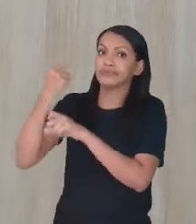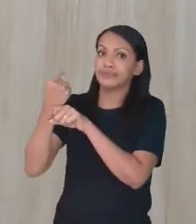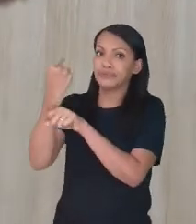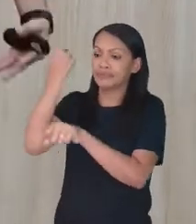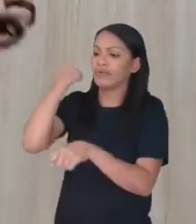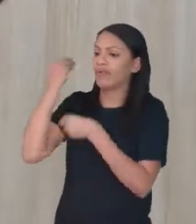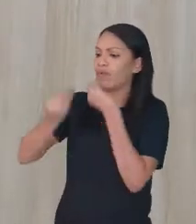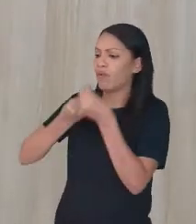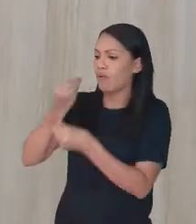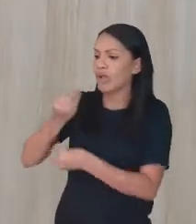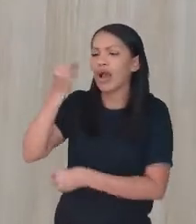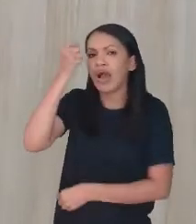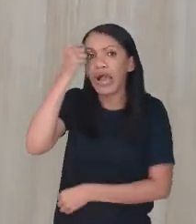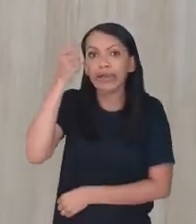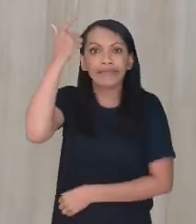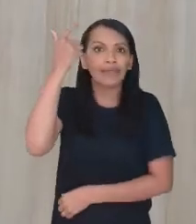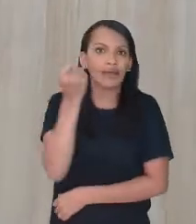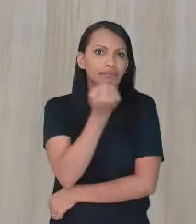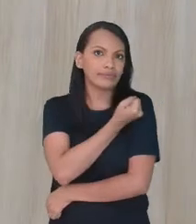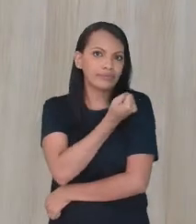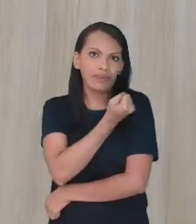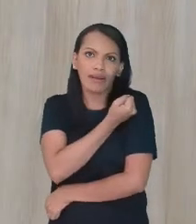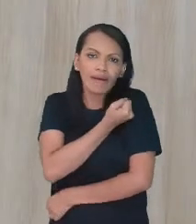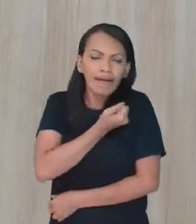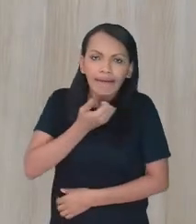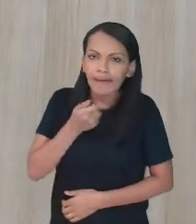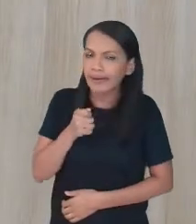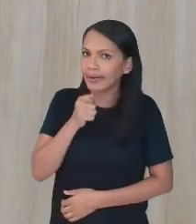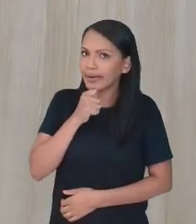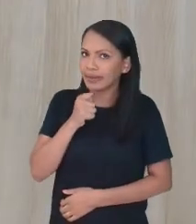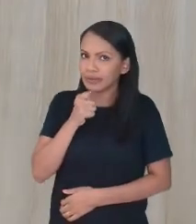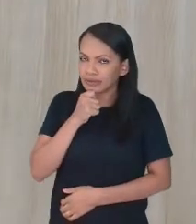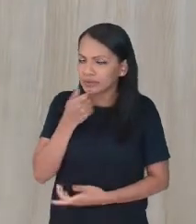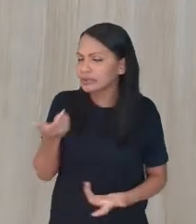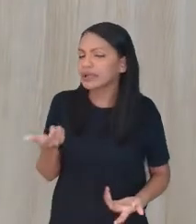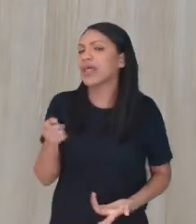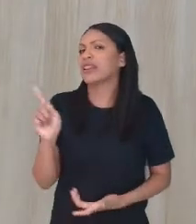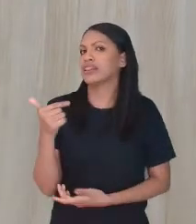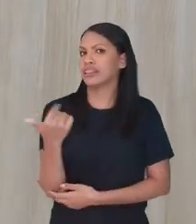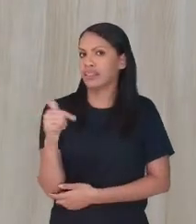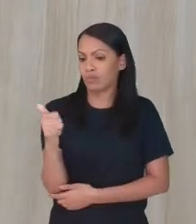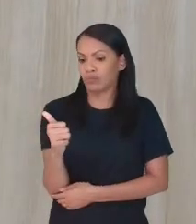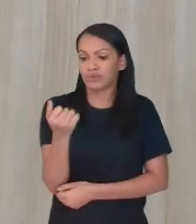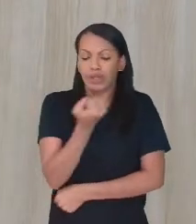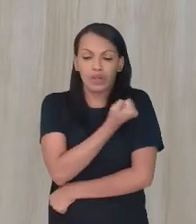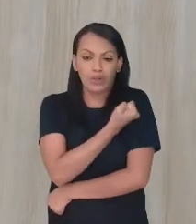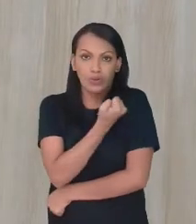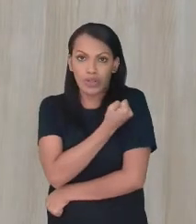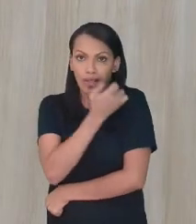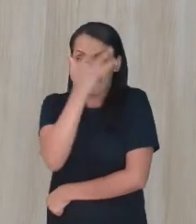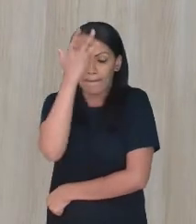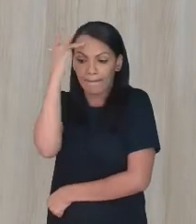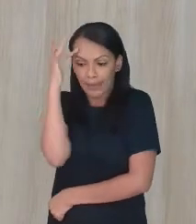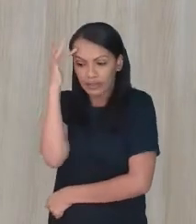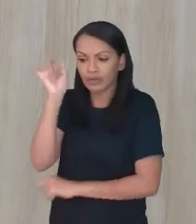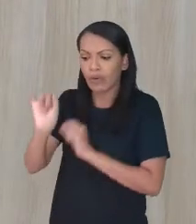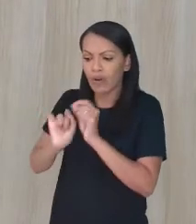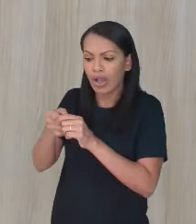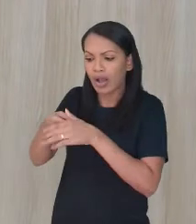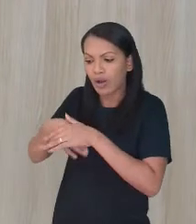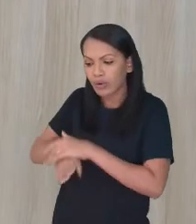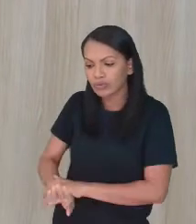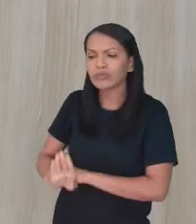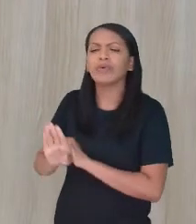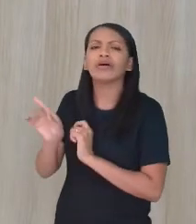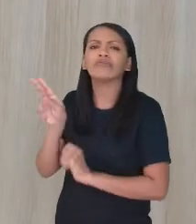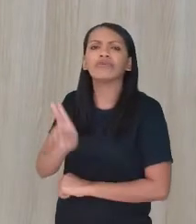números, né? Então, antigamente, quando não existiam os números, o pessoal ele costumava